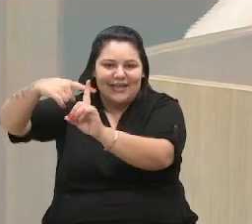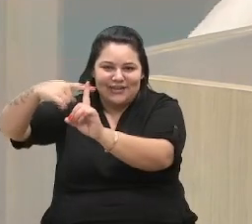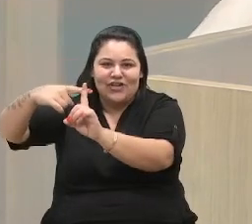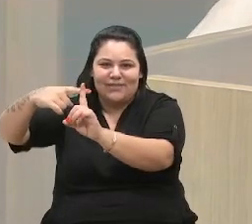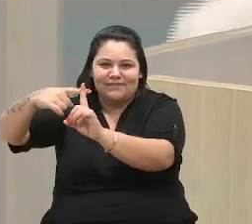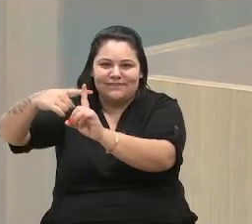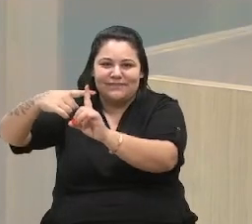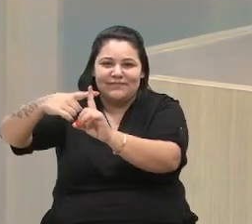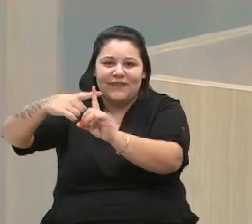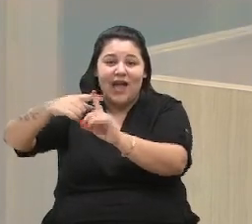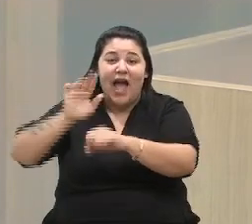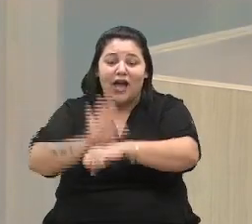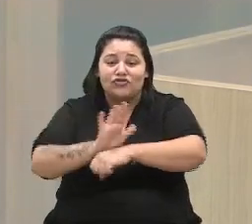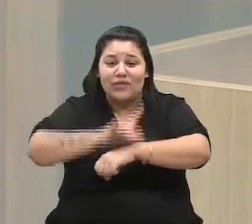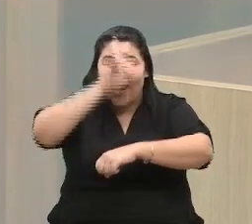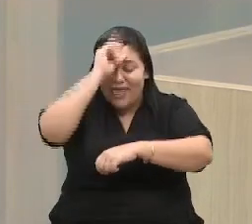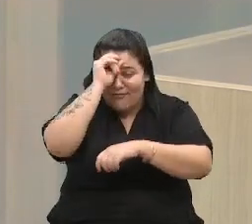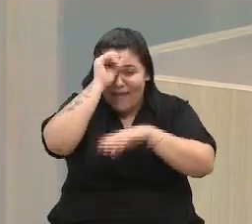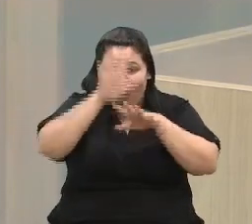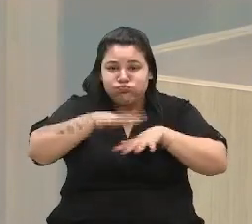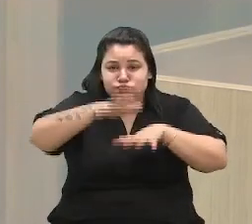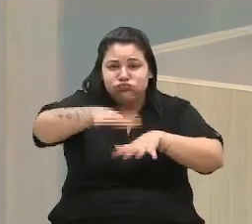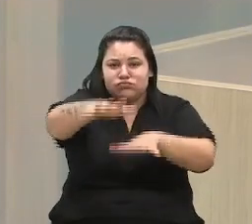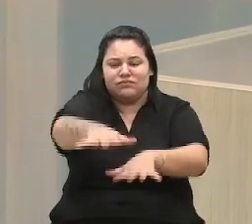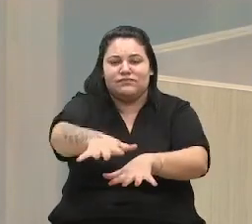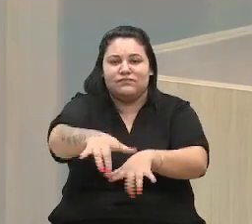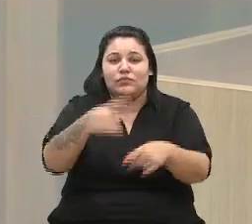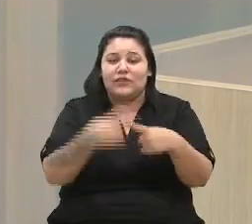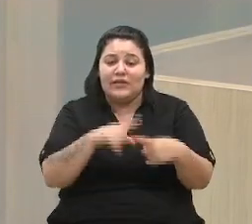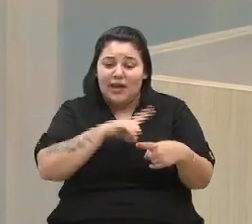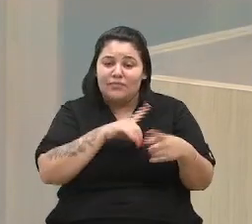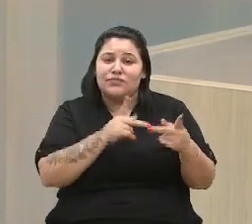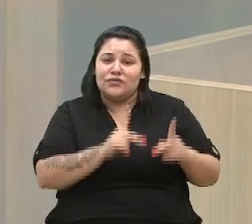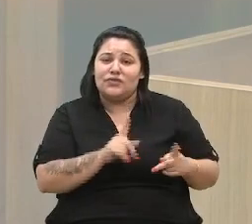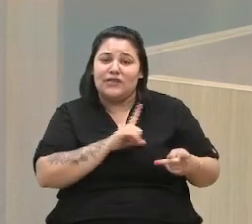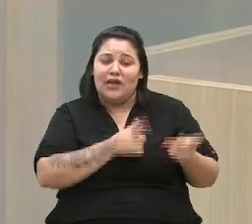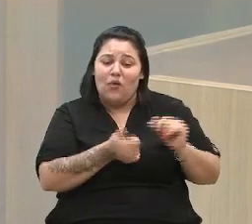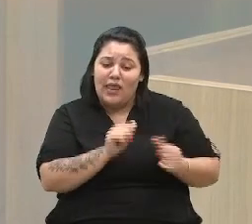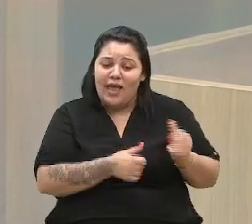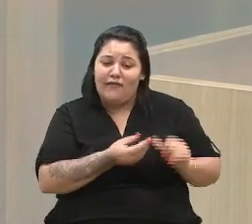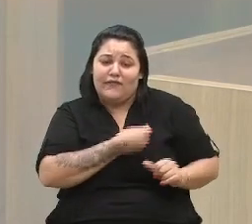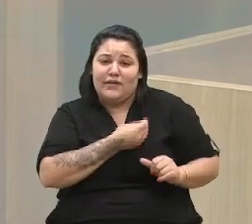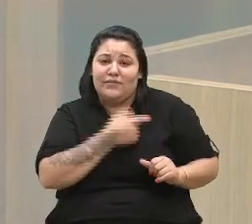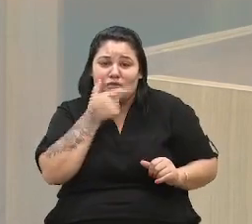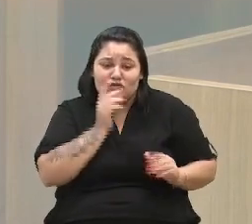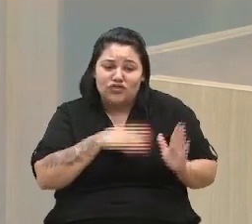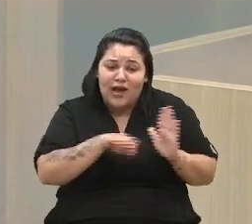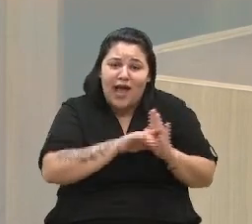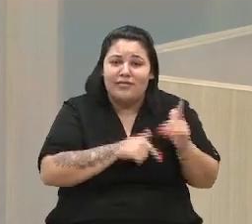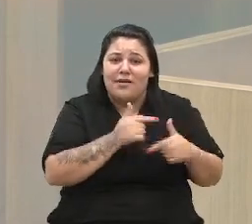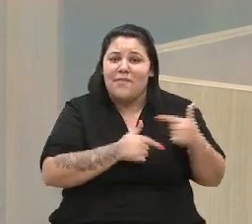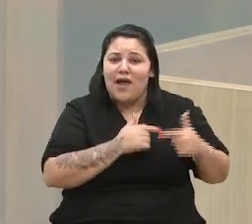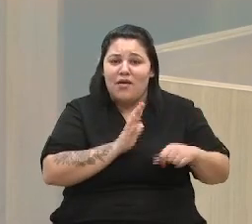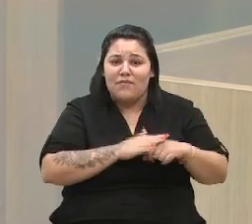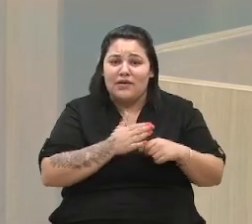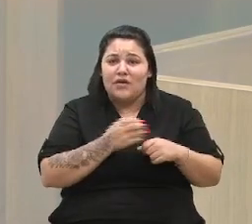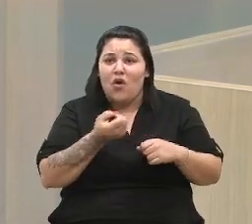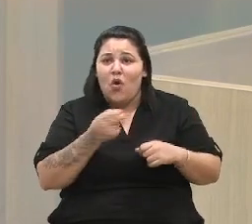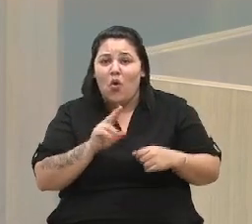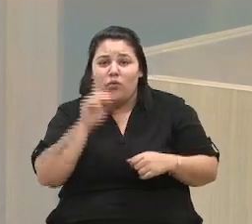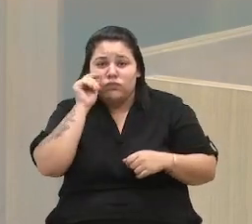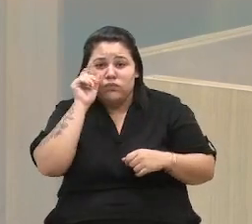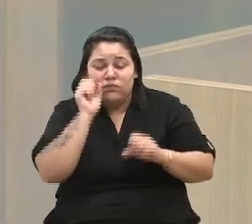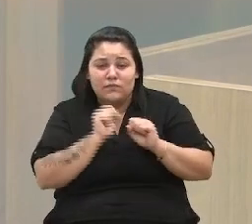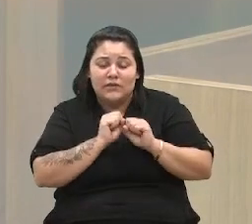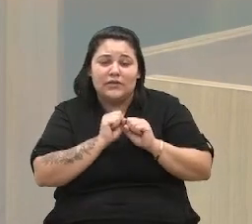Marcos, que é onde as pessoas têm qualidade de vida para chegar mais cedo no trabalho, vereador Rafael, ou dormir um pouquinho até mais